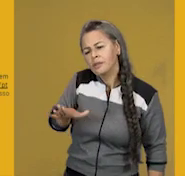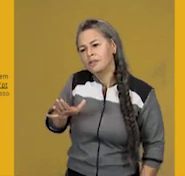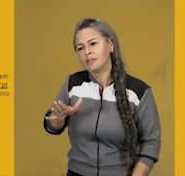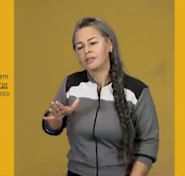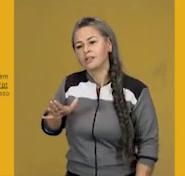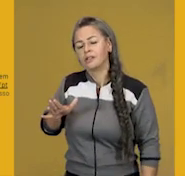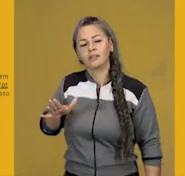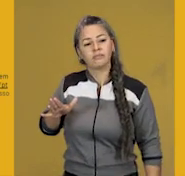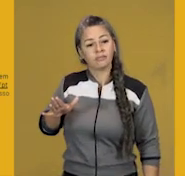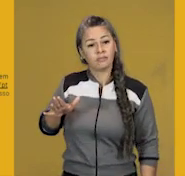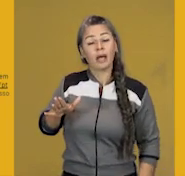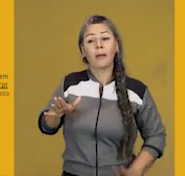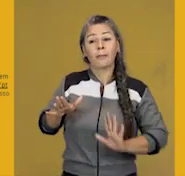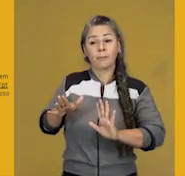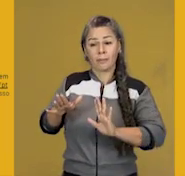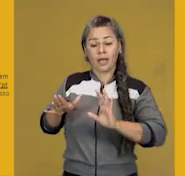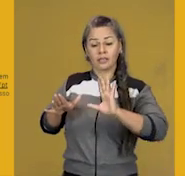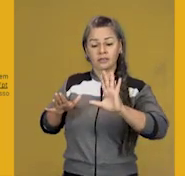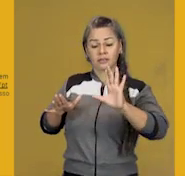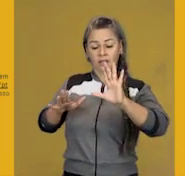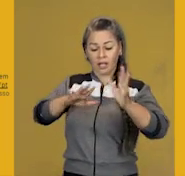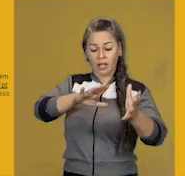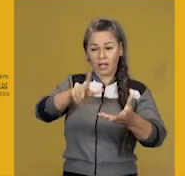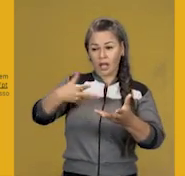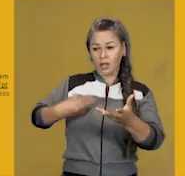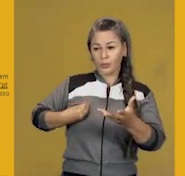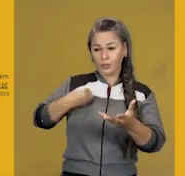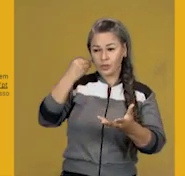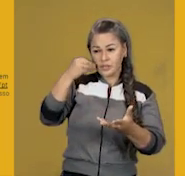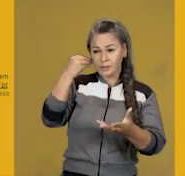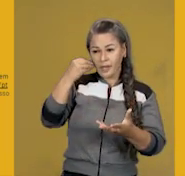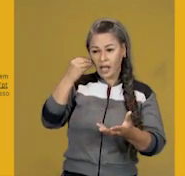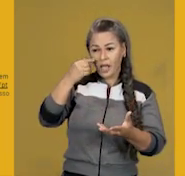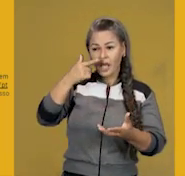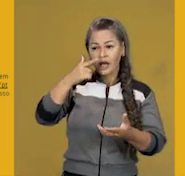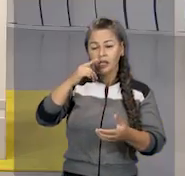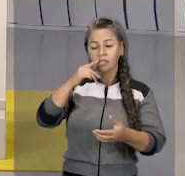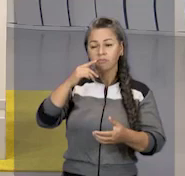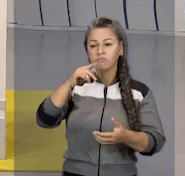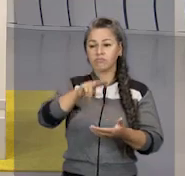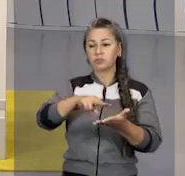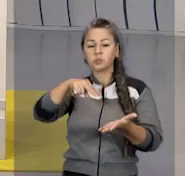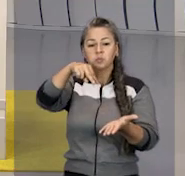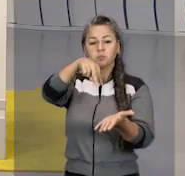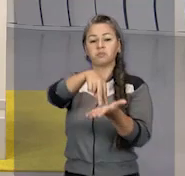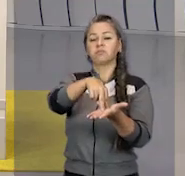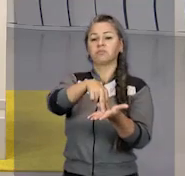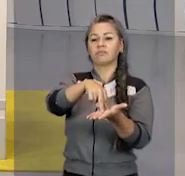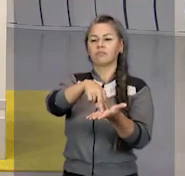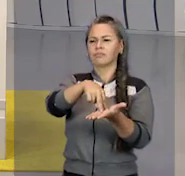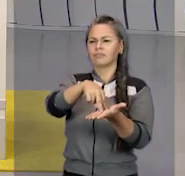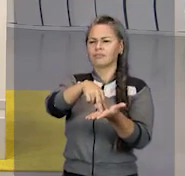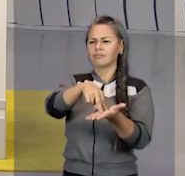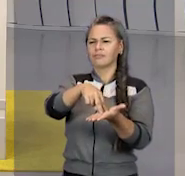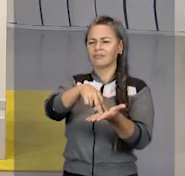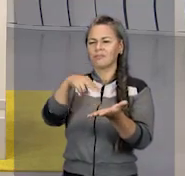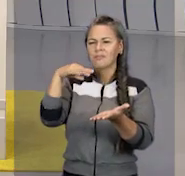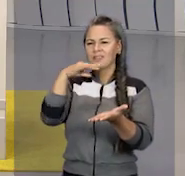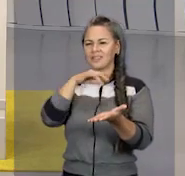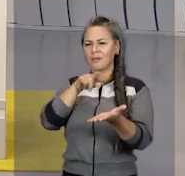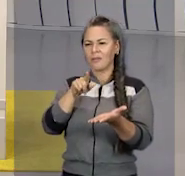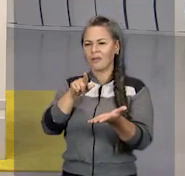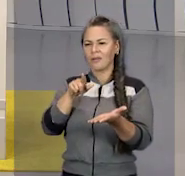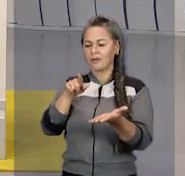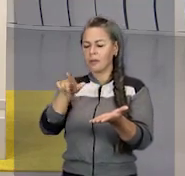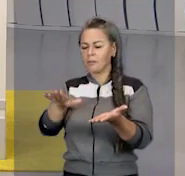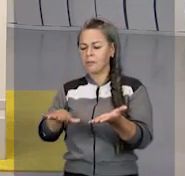mundo grandona, viu? Pequeno, grande. Palavras opostas. Antítese. Olha, as figuras de linguagem